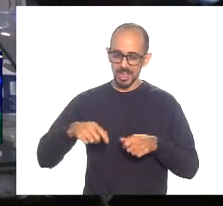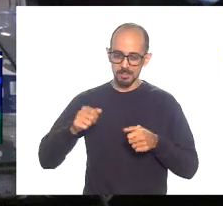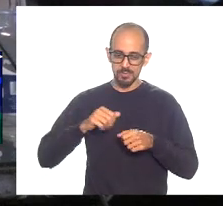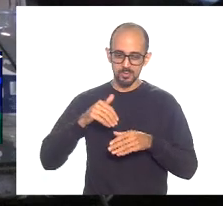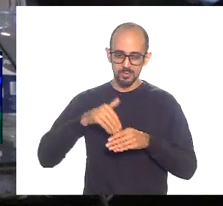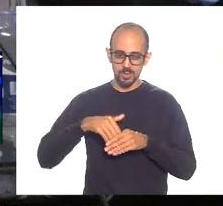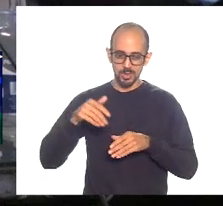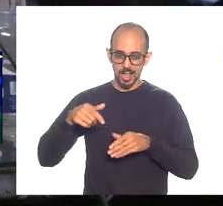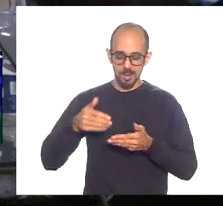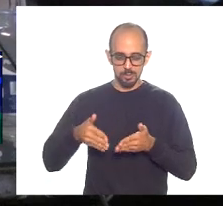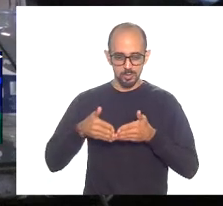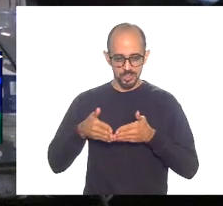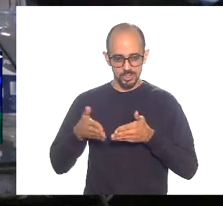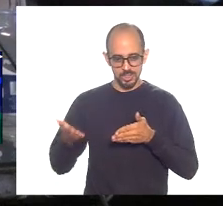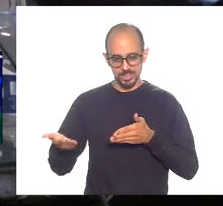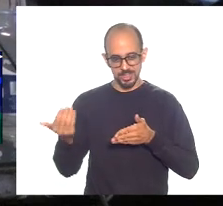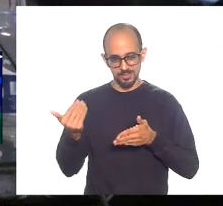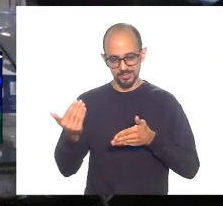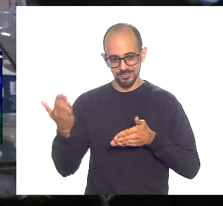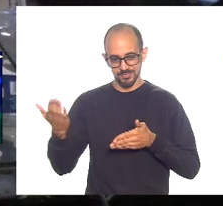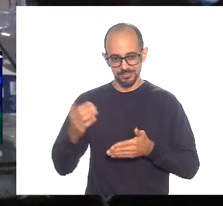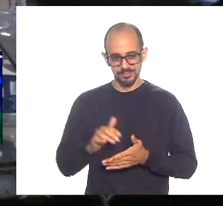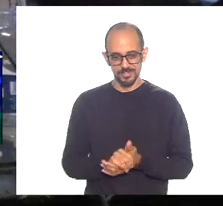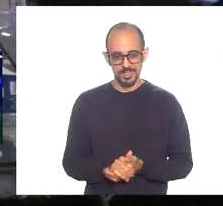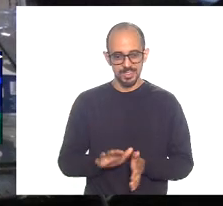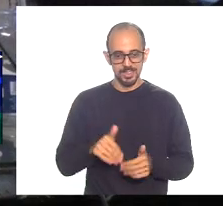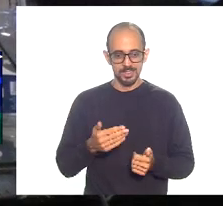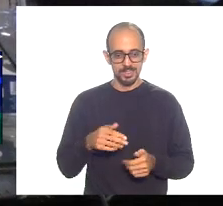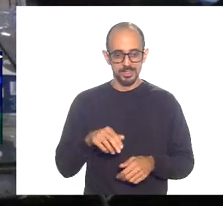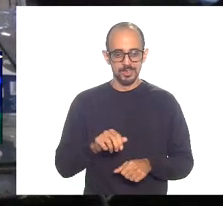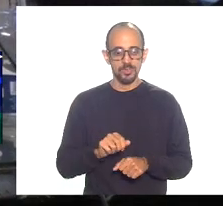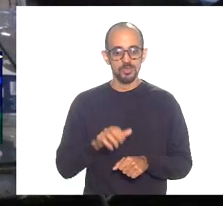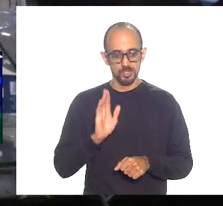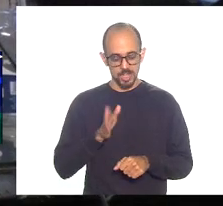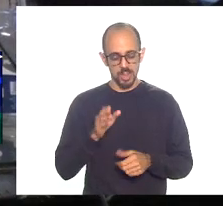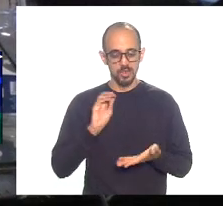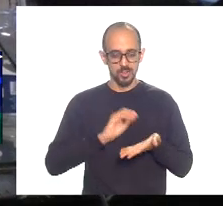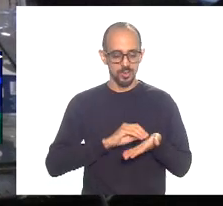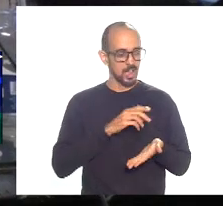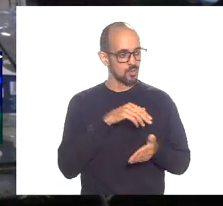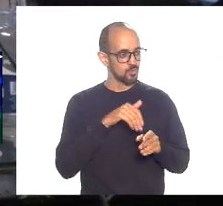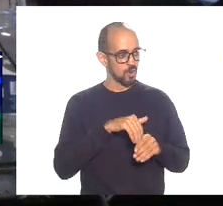gentileza Deputado Deputado da Renata Souza já consegui nada em seu voto favorável